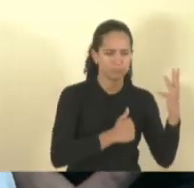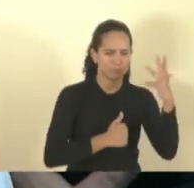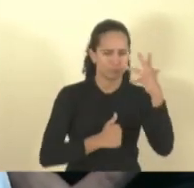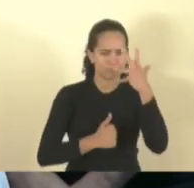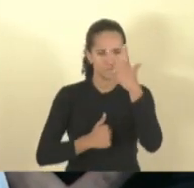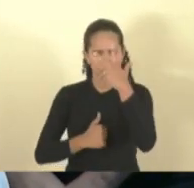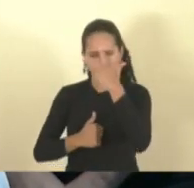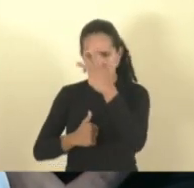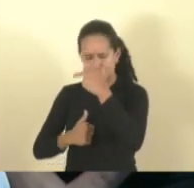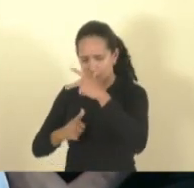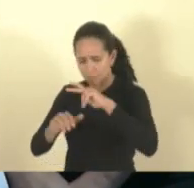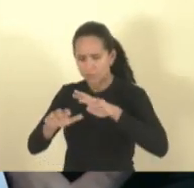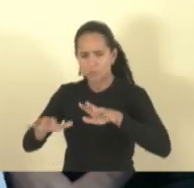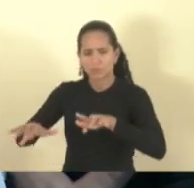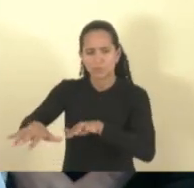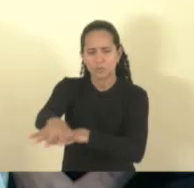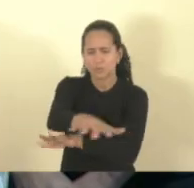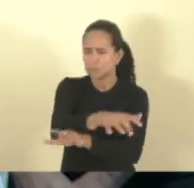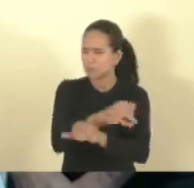forte, impávido.